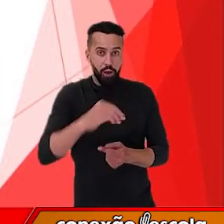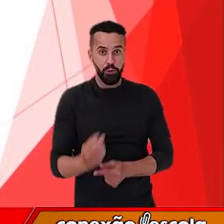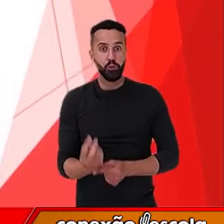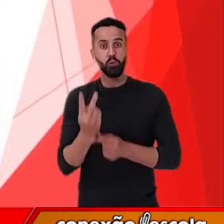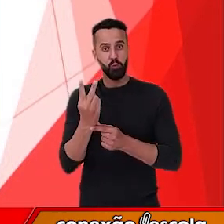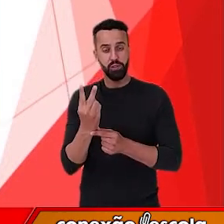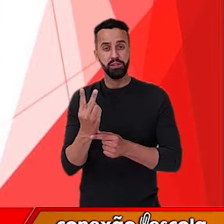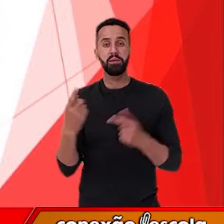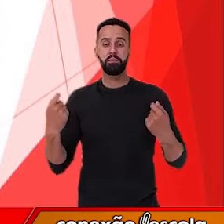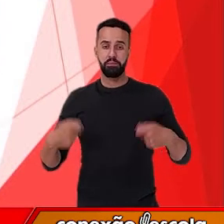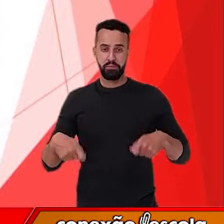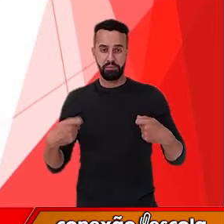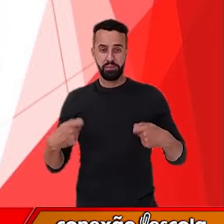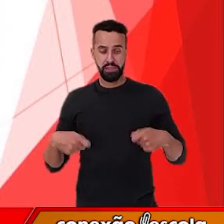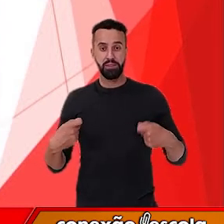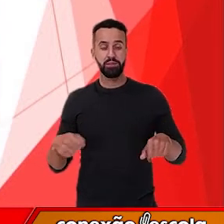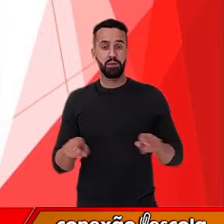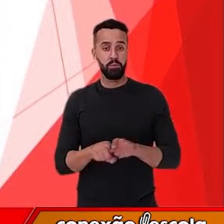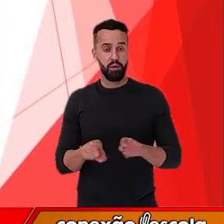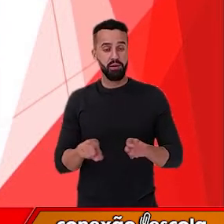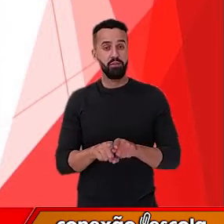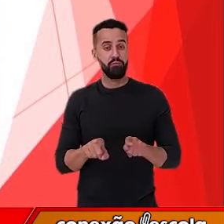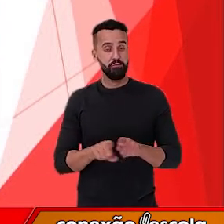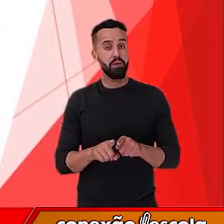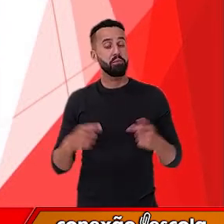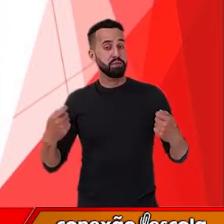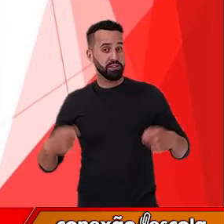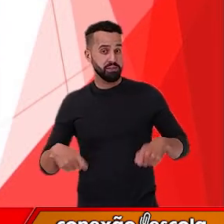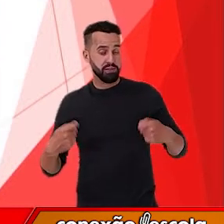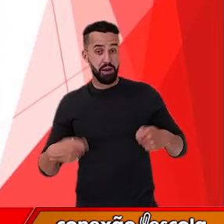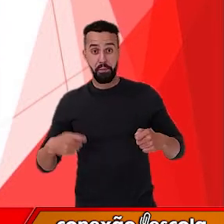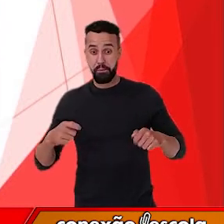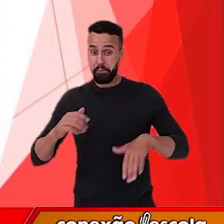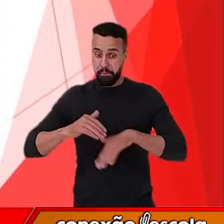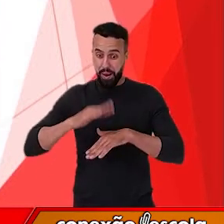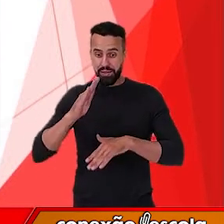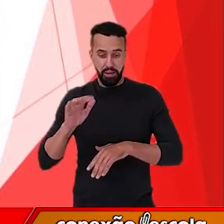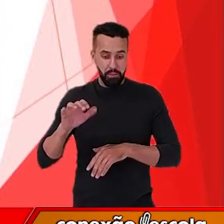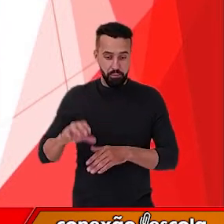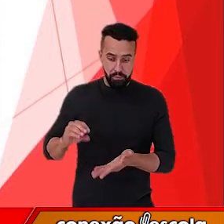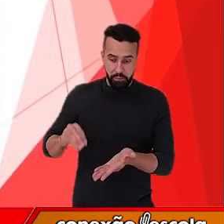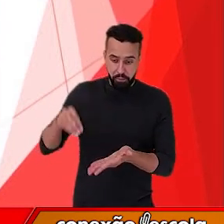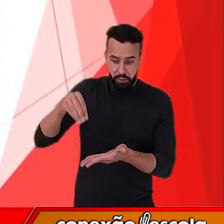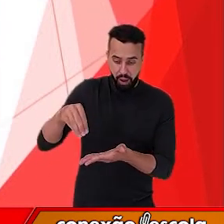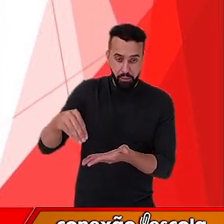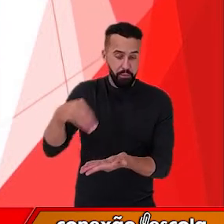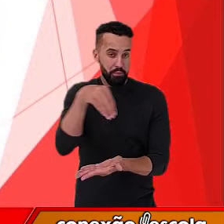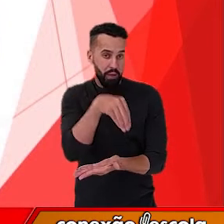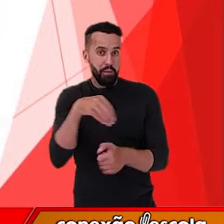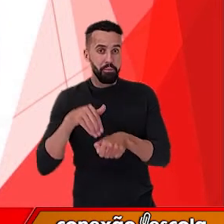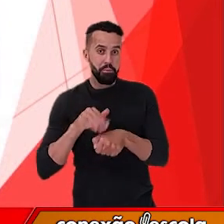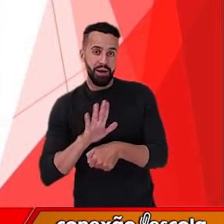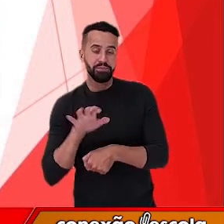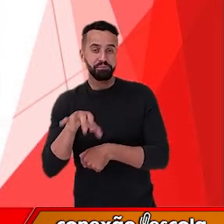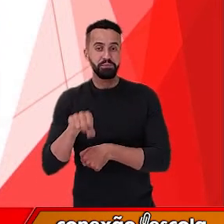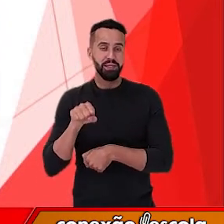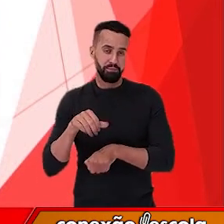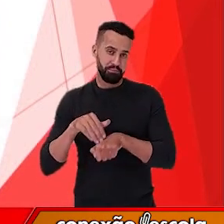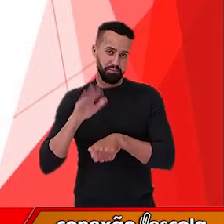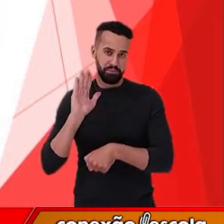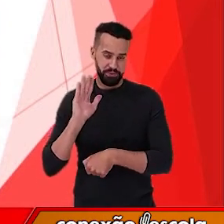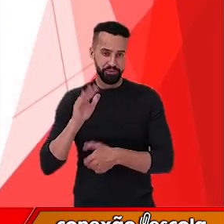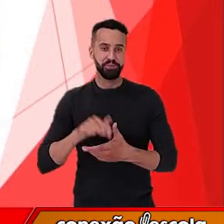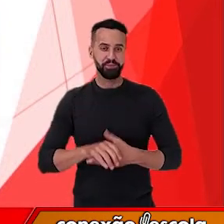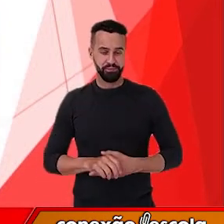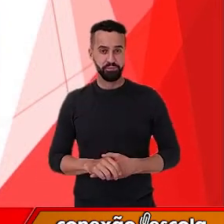pedras, você é obrigado a dar preferência para a jogada que você consegue capturar mais pedras do seu inimigo. No